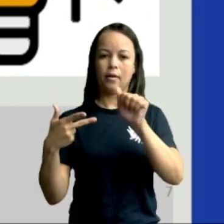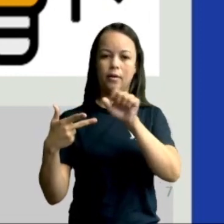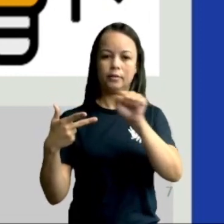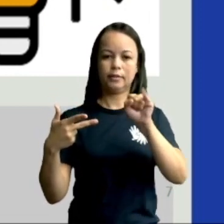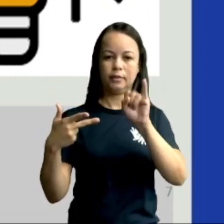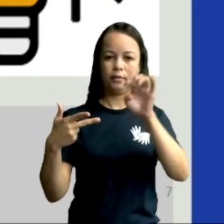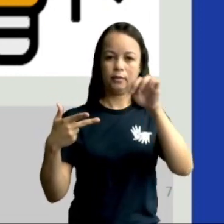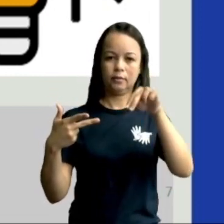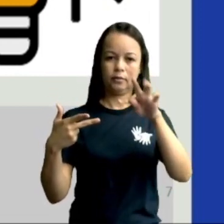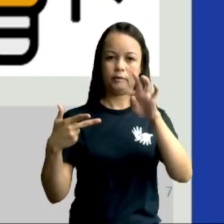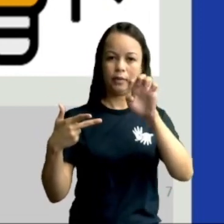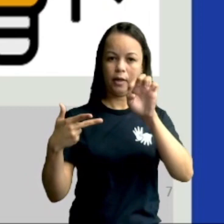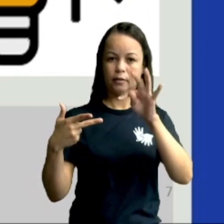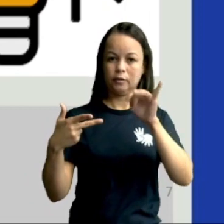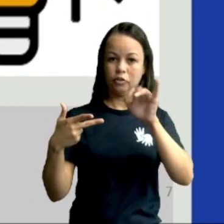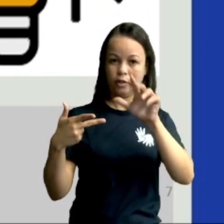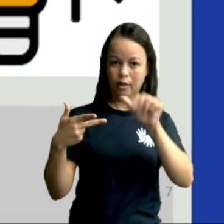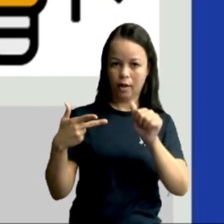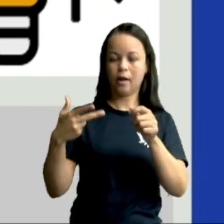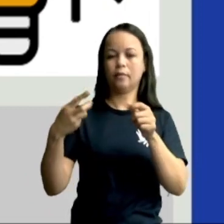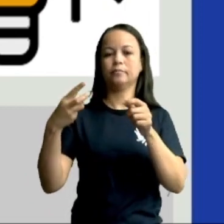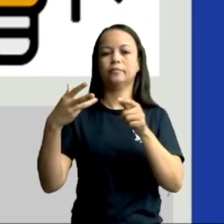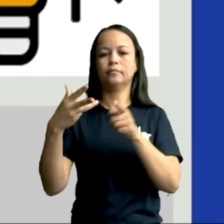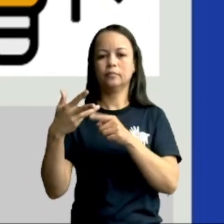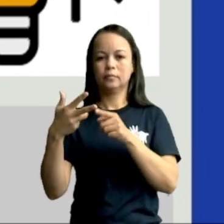parasintética, depois a